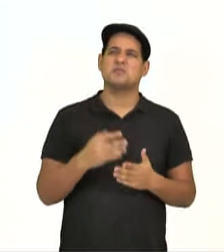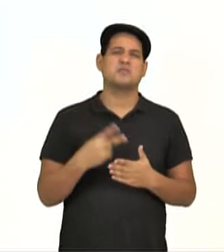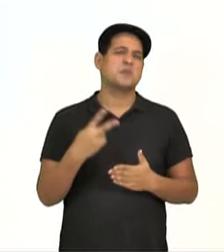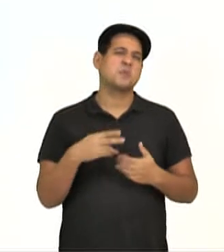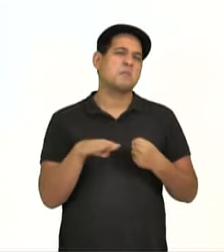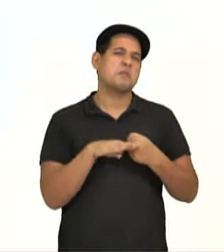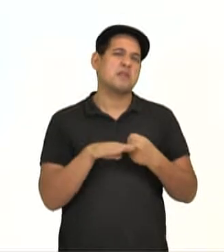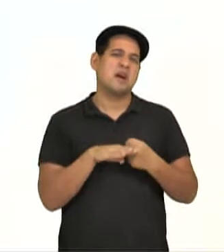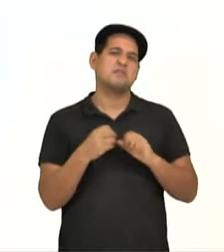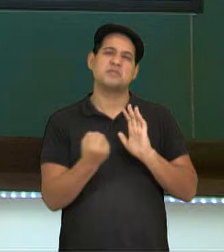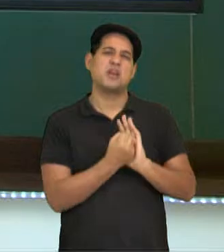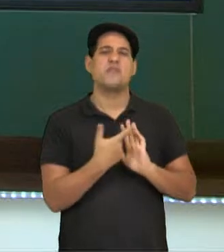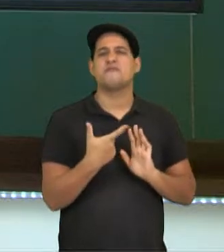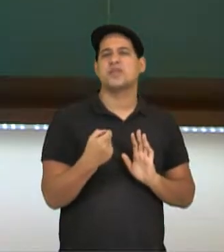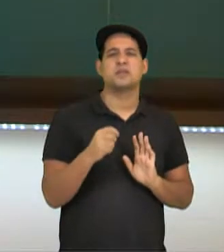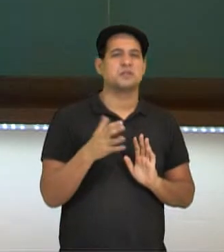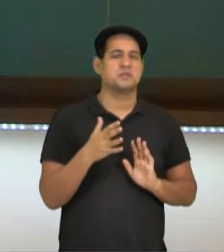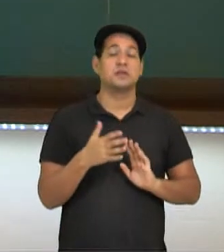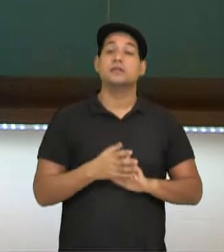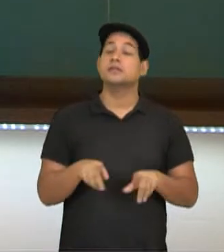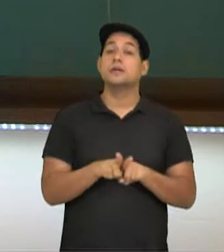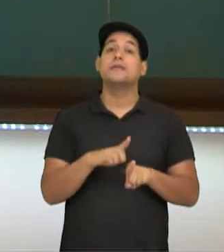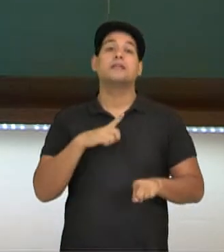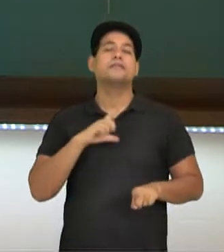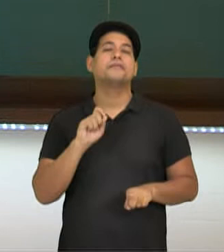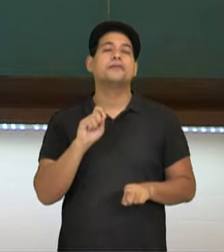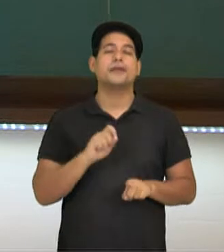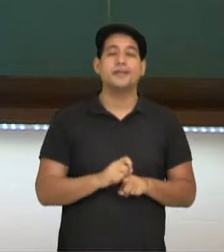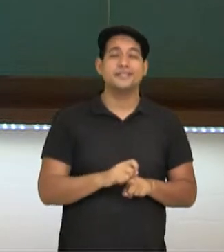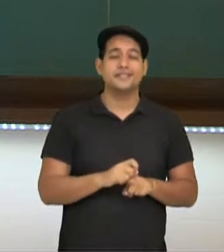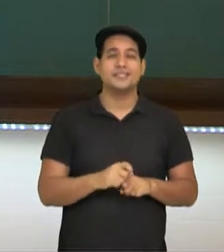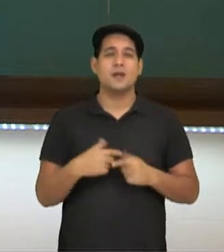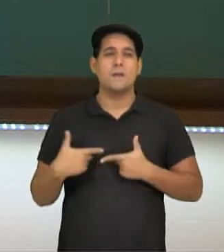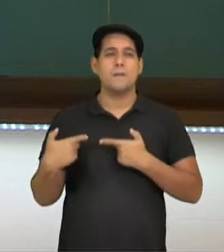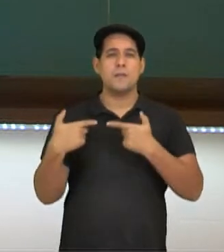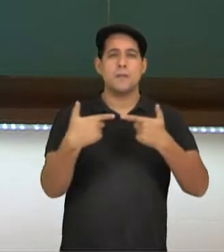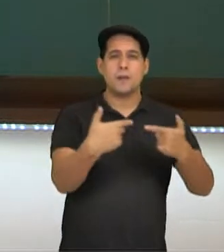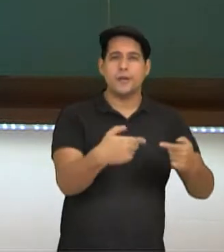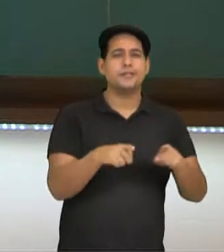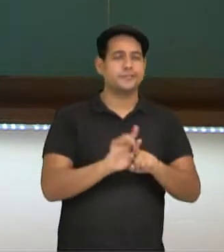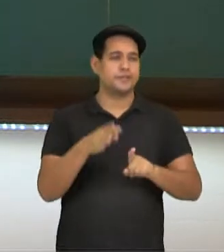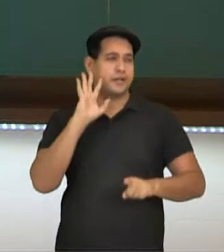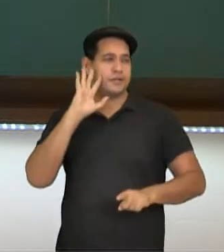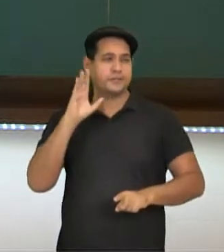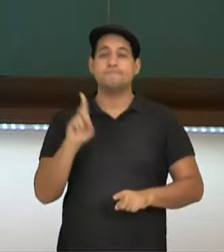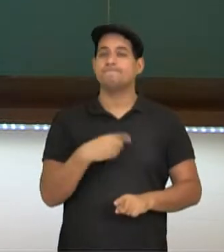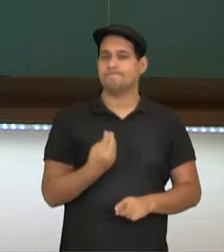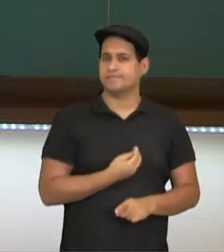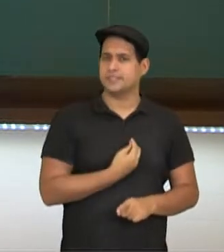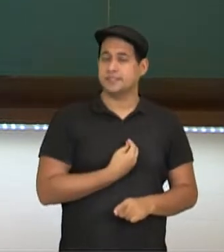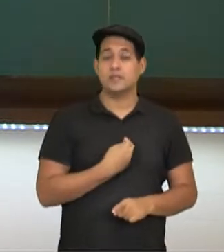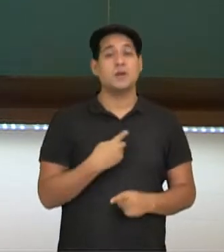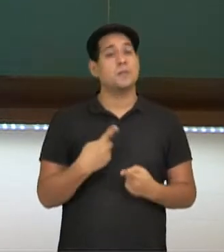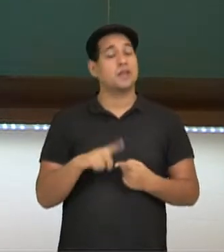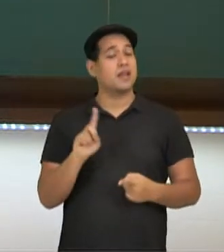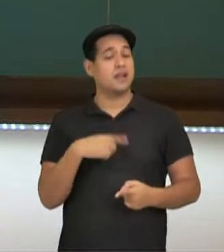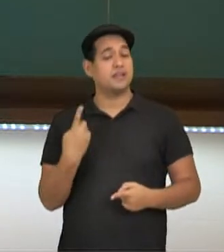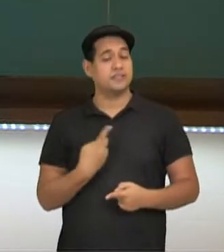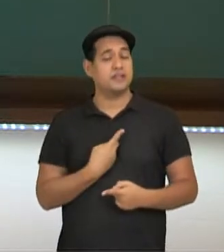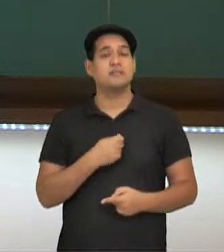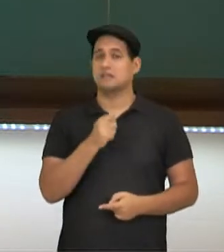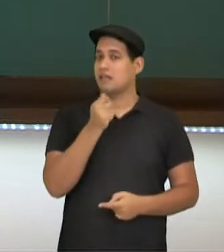aproxima de compreender a atual conjuntura política do período em que estamos vivendo, que ainda somos herdeiros de